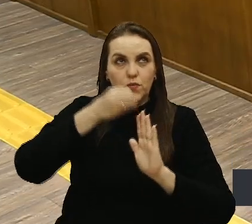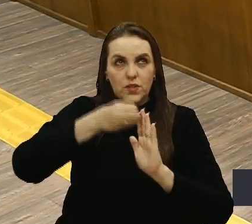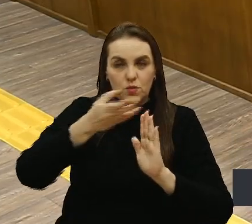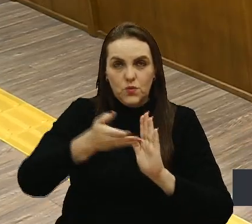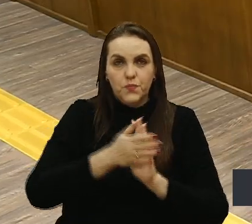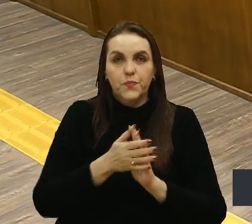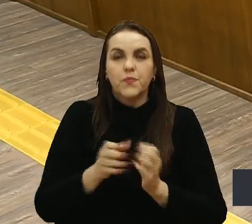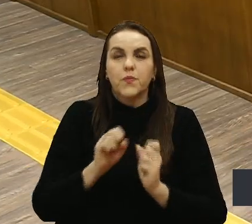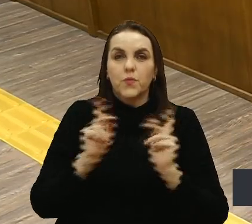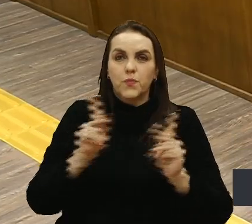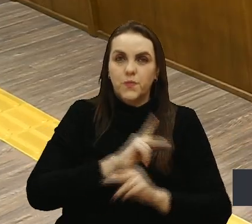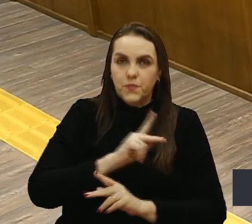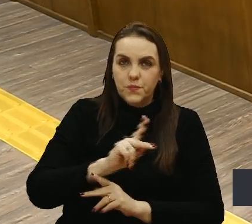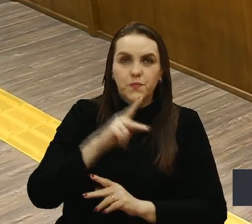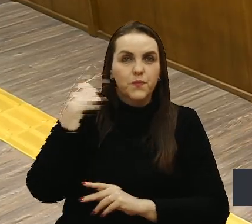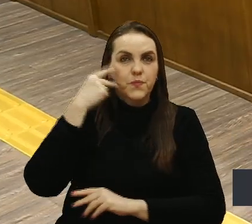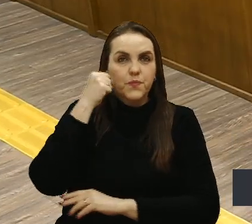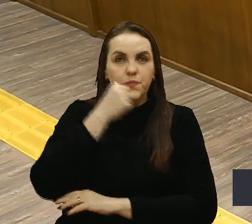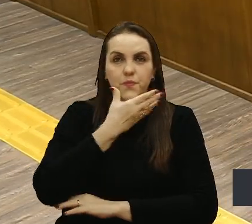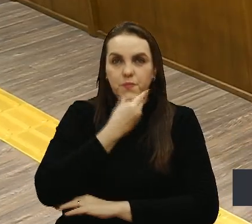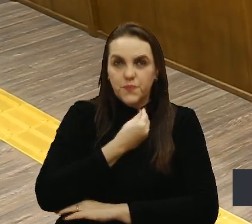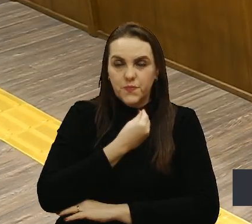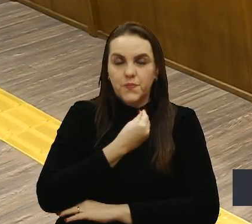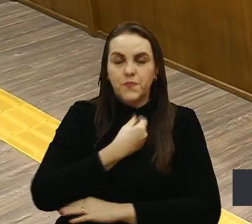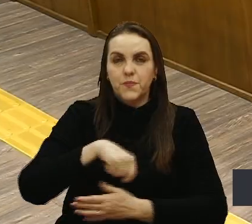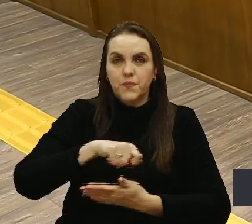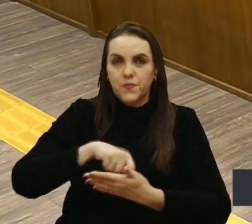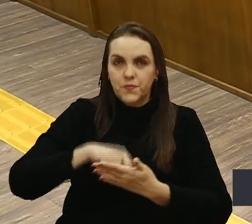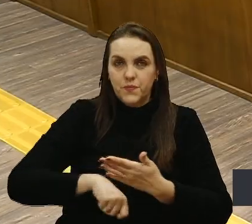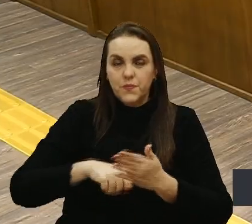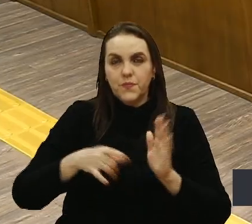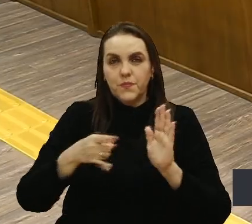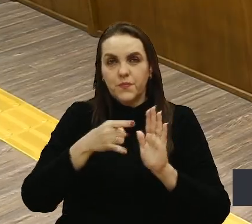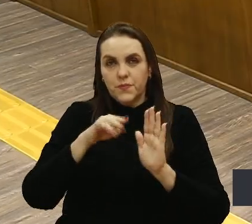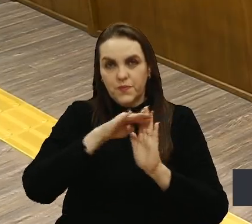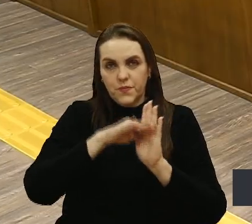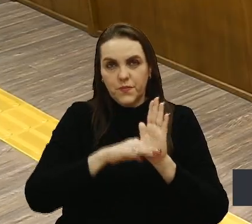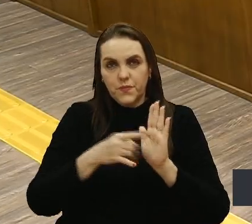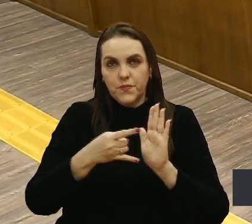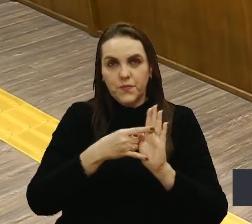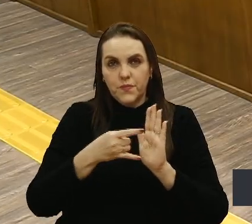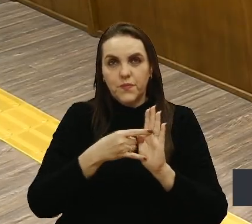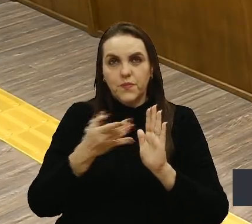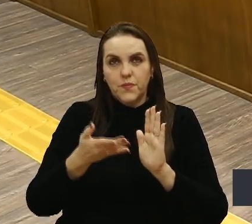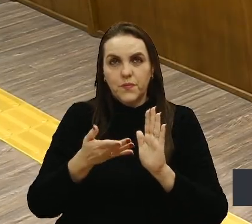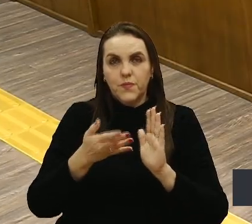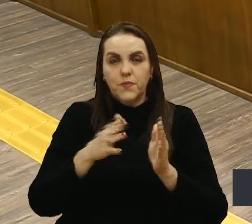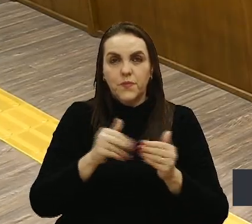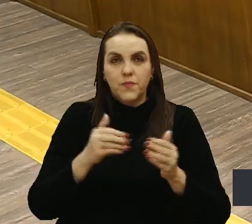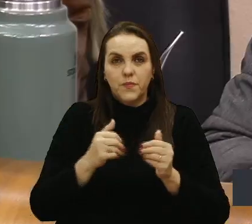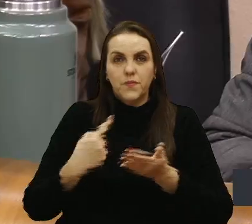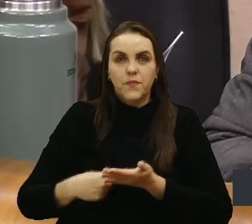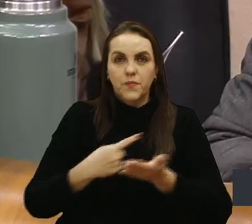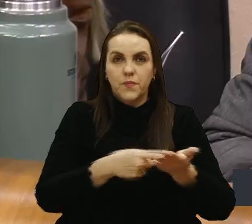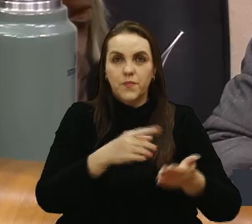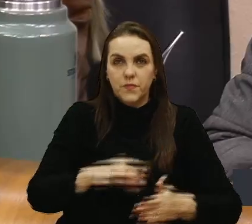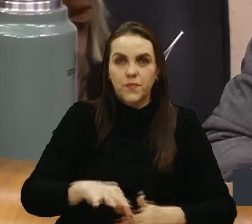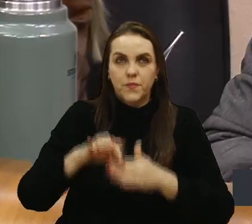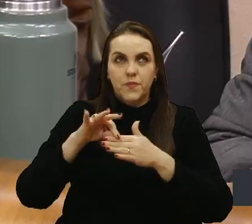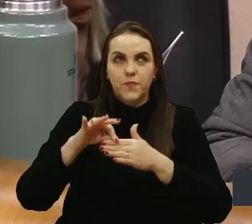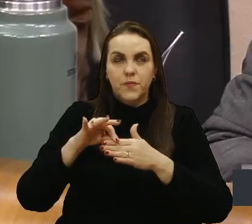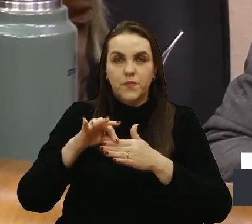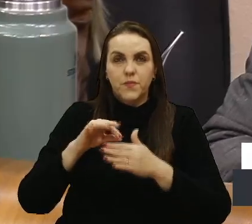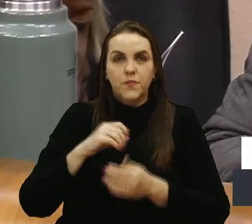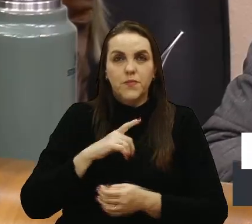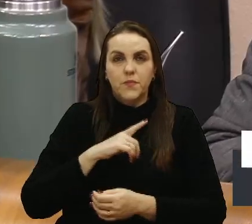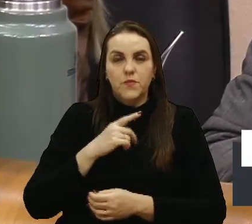Pois não, presidente. As vereadoras e os vereadores que presentes subscrevem, observadas as disposições regimentais, solicitam o espaço de acordo de liderança da sessão